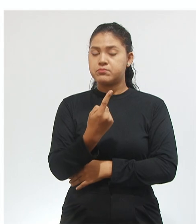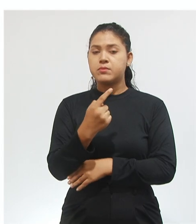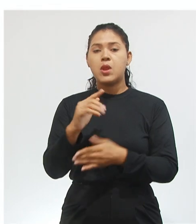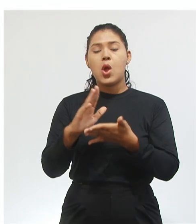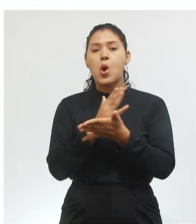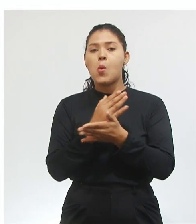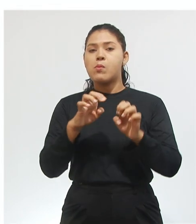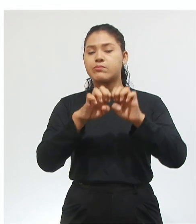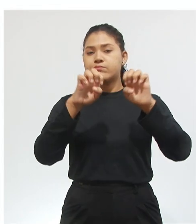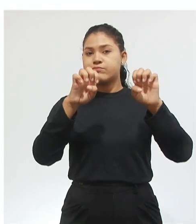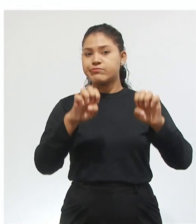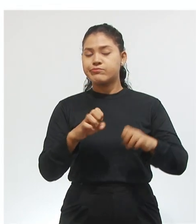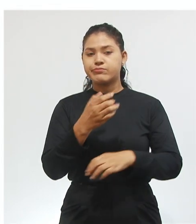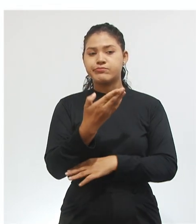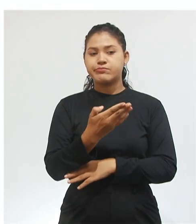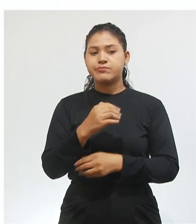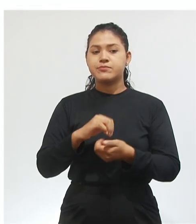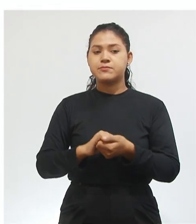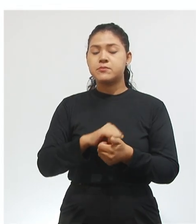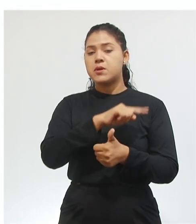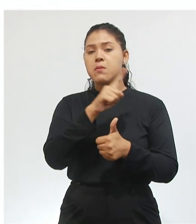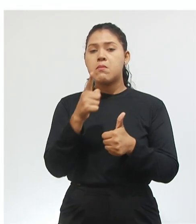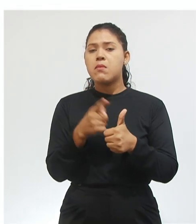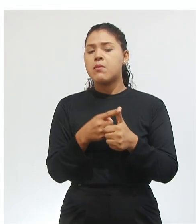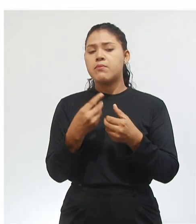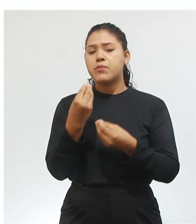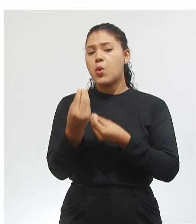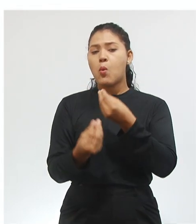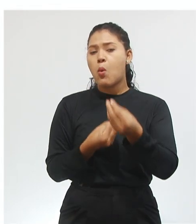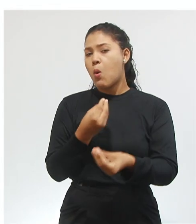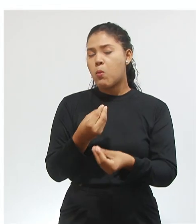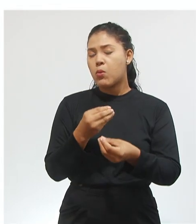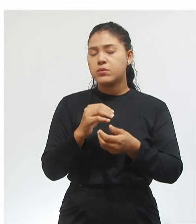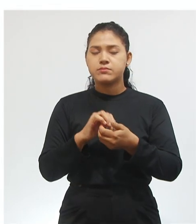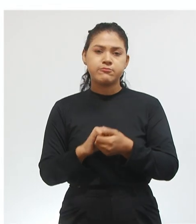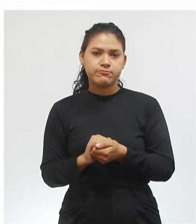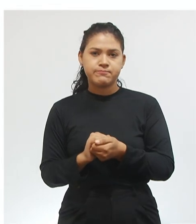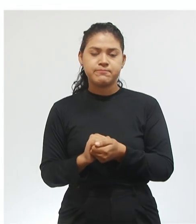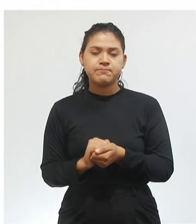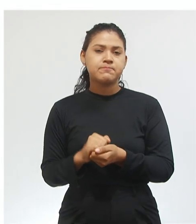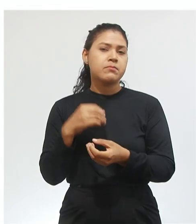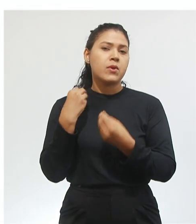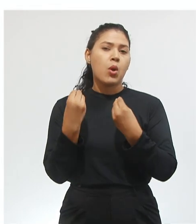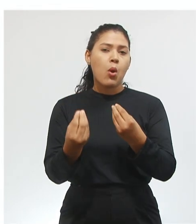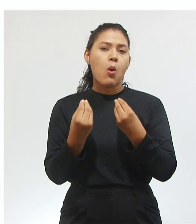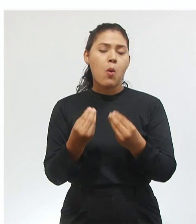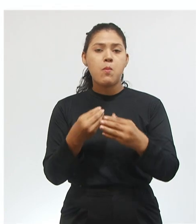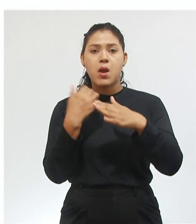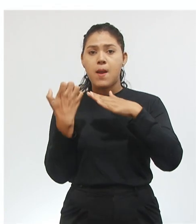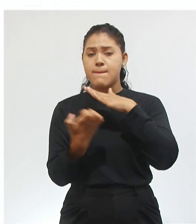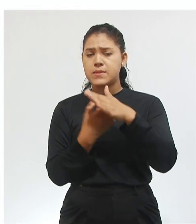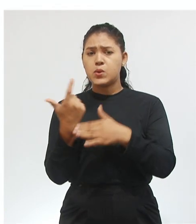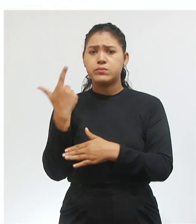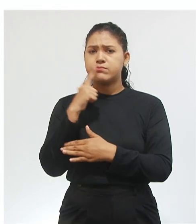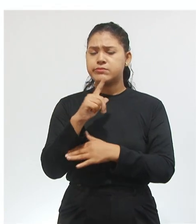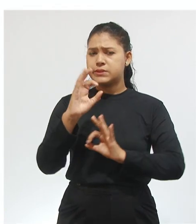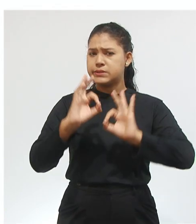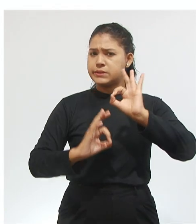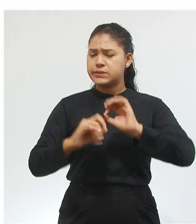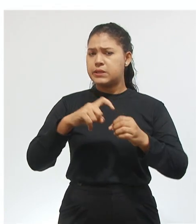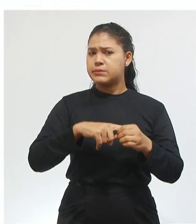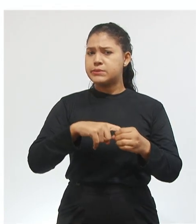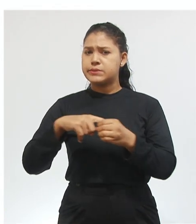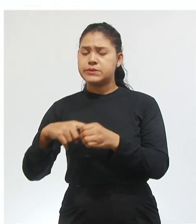estrutura ó nós temos aqui no primeiro quadro como né como que a empresa vai lidar com parcerias e com